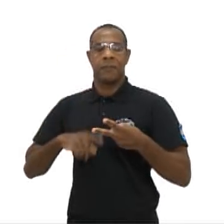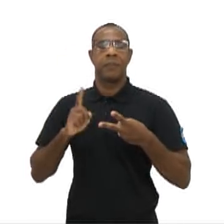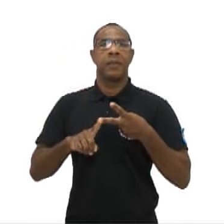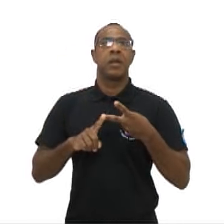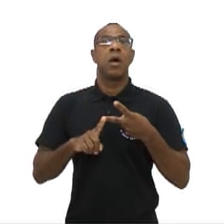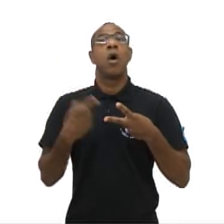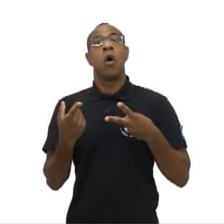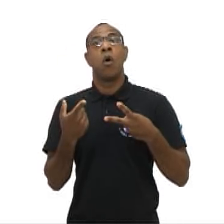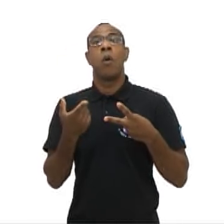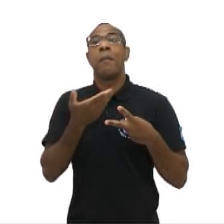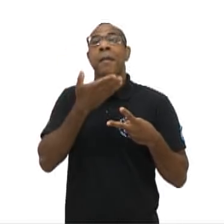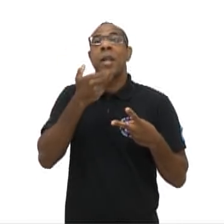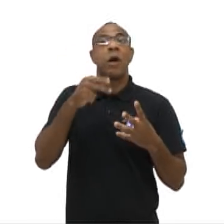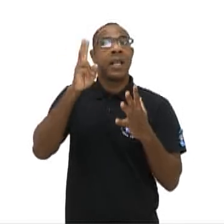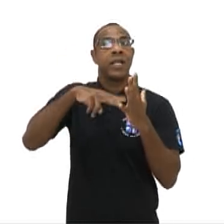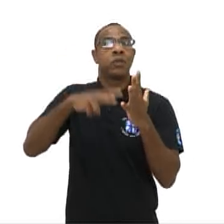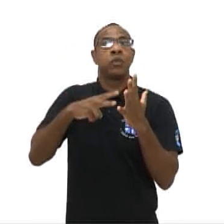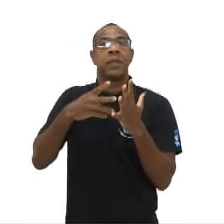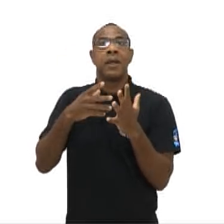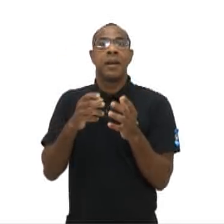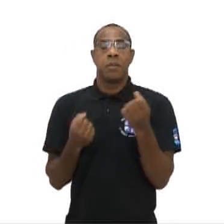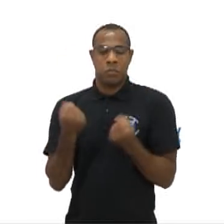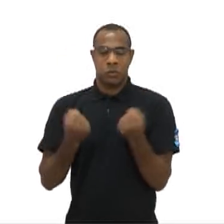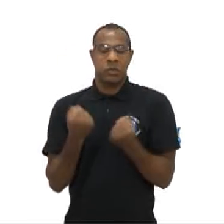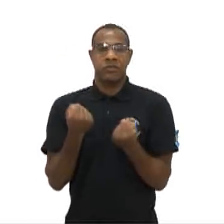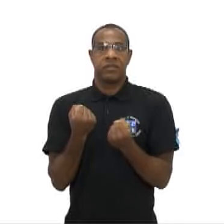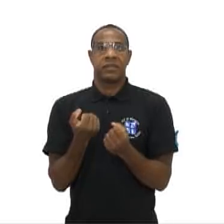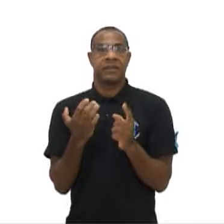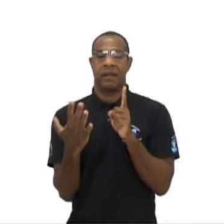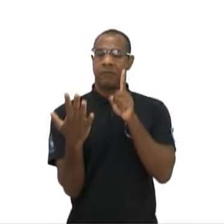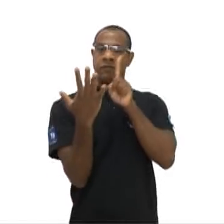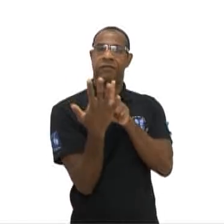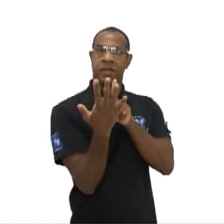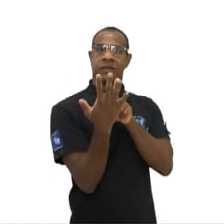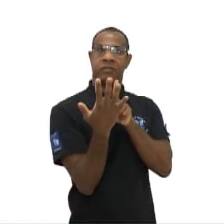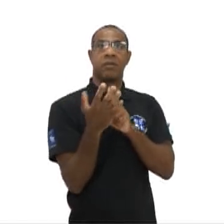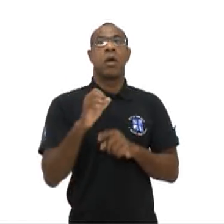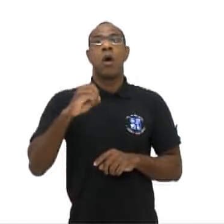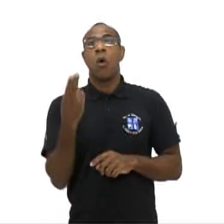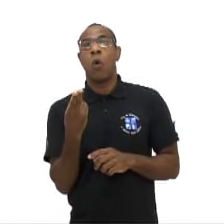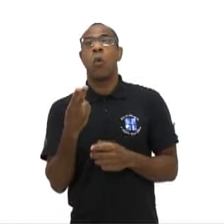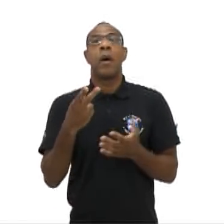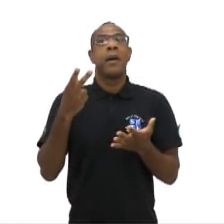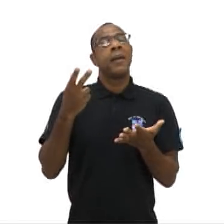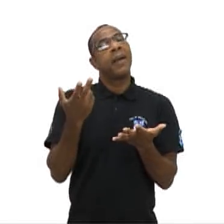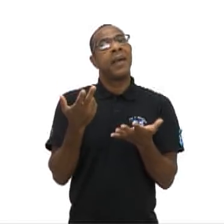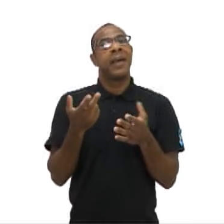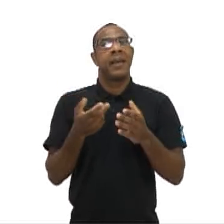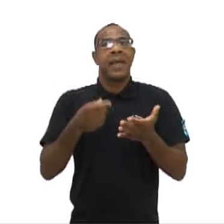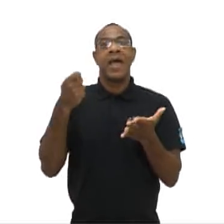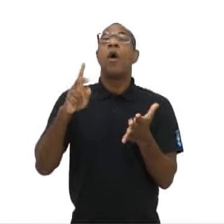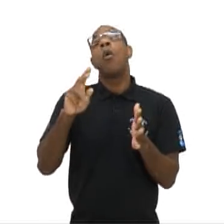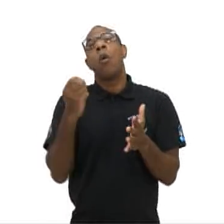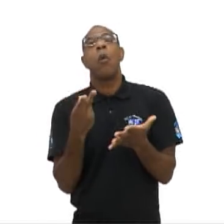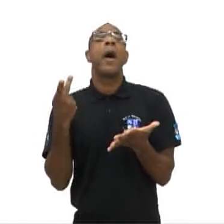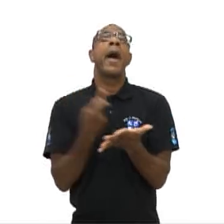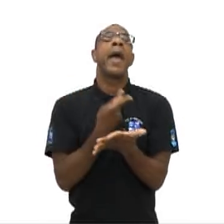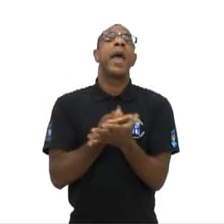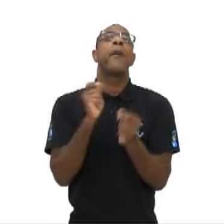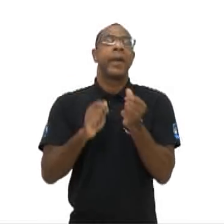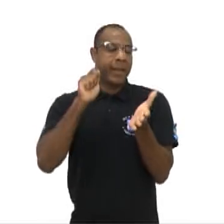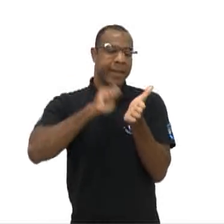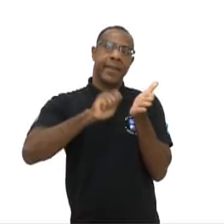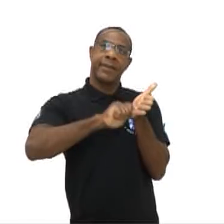na frente da ambulância. Letra C, erro de escrita. E letra D, são termos clínicos. Então, um tempinho para vocês pensarem na